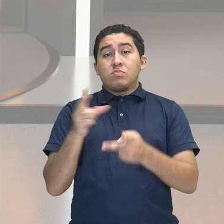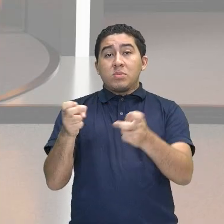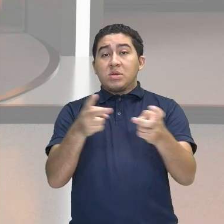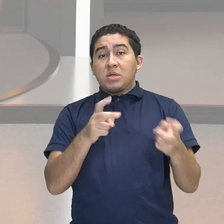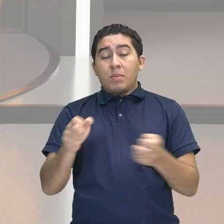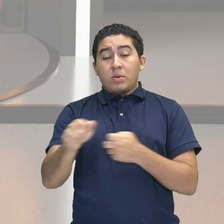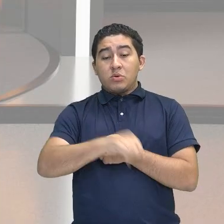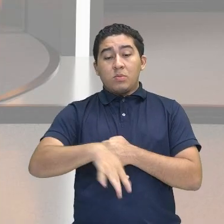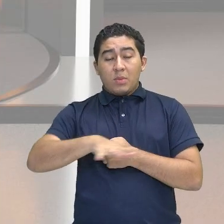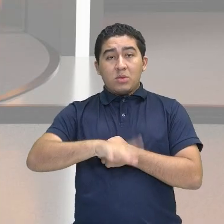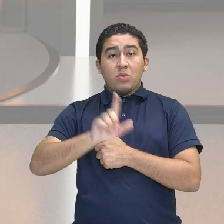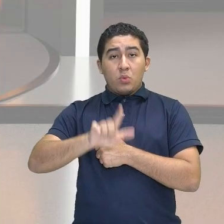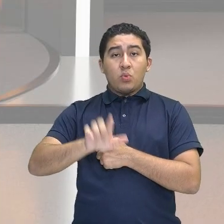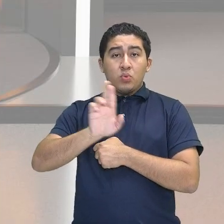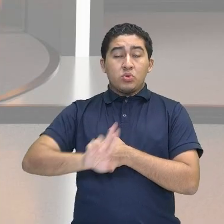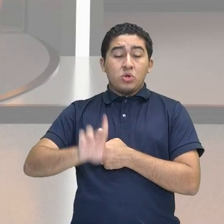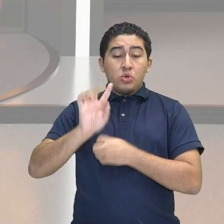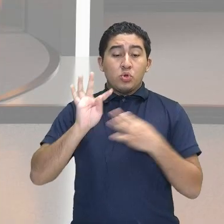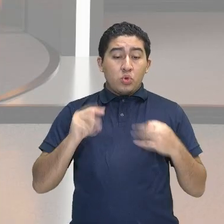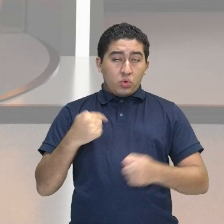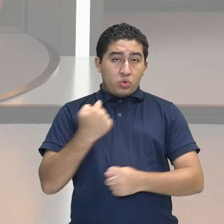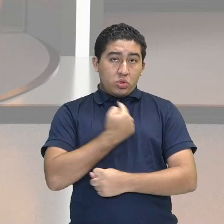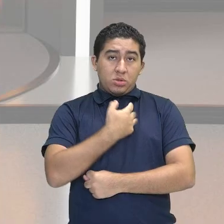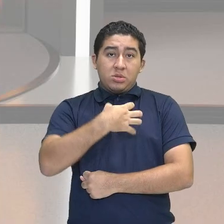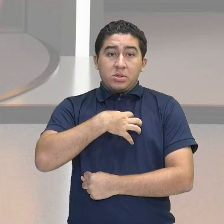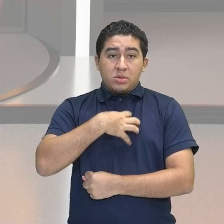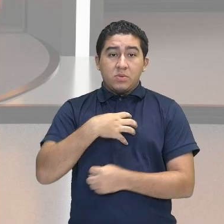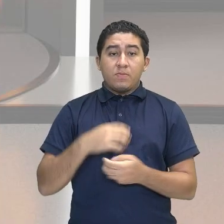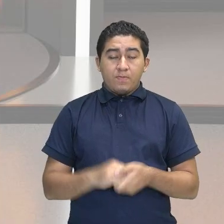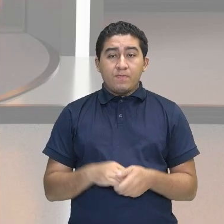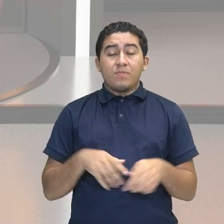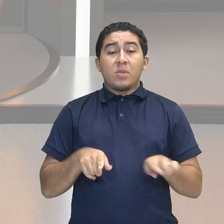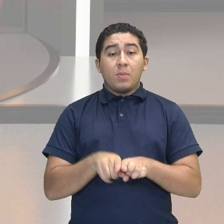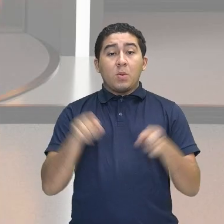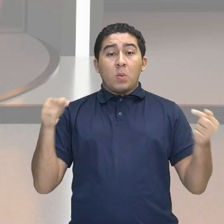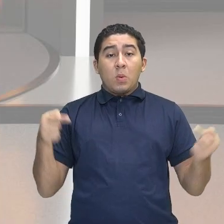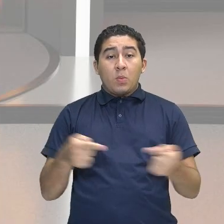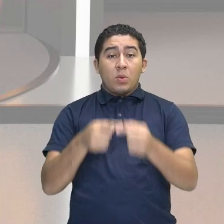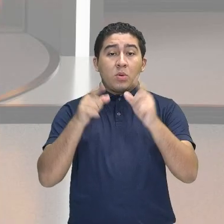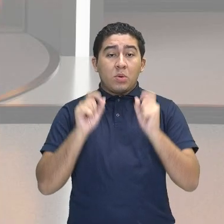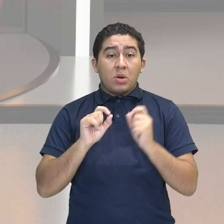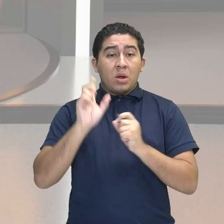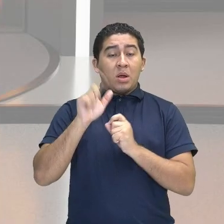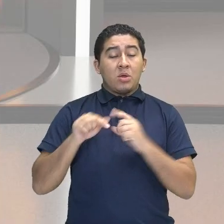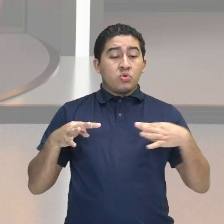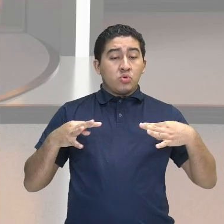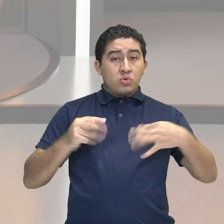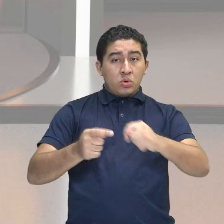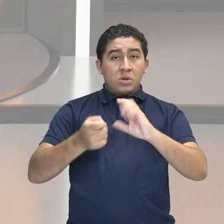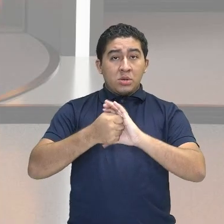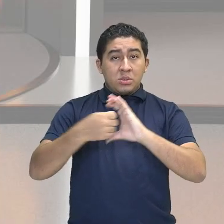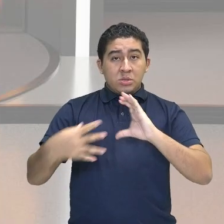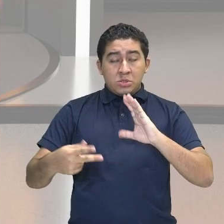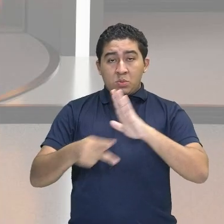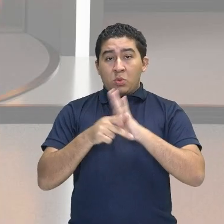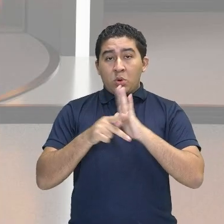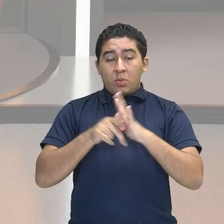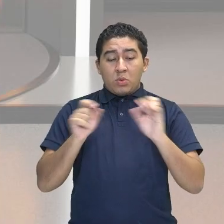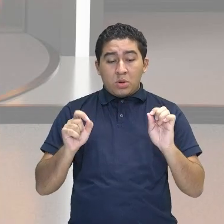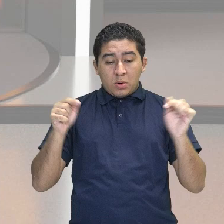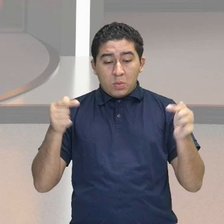através de todos os nossos sentidos. E aqui coloquei, a paisagem ela pode ser definida como todos os elementos, né, que compõem